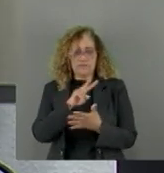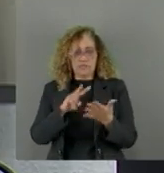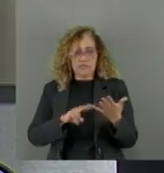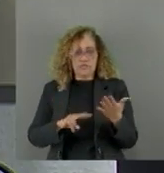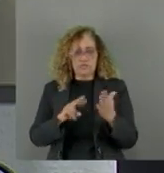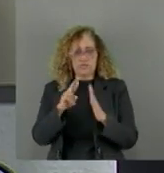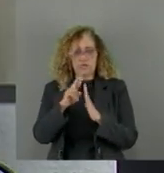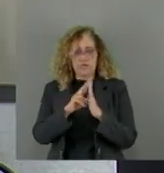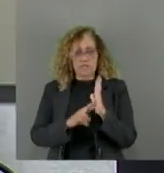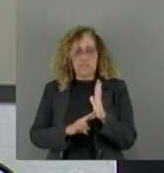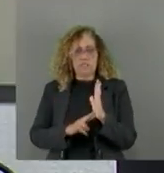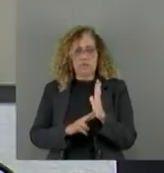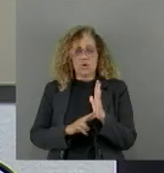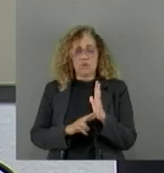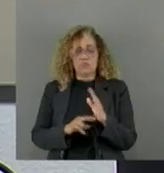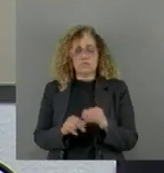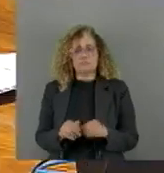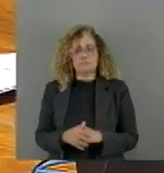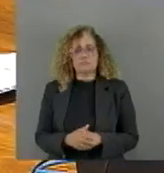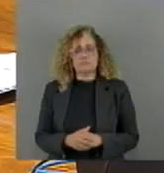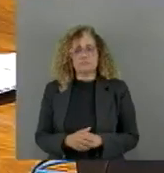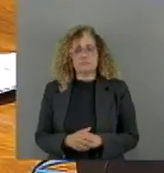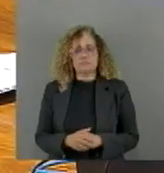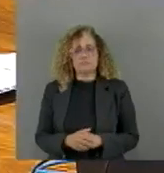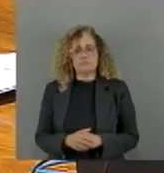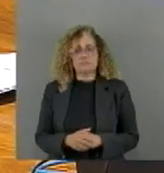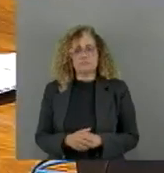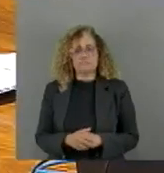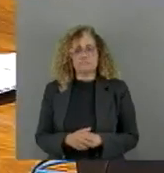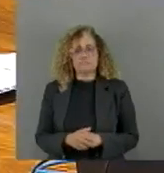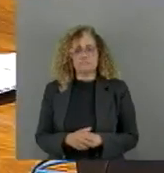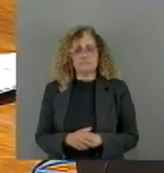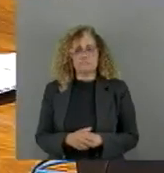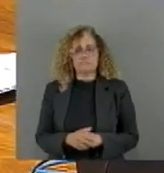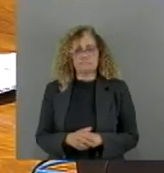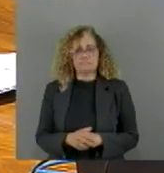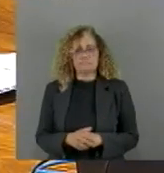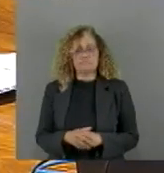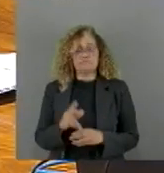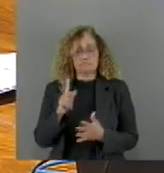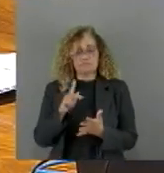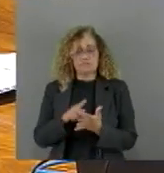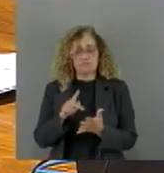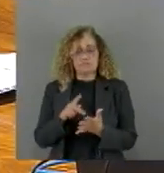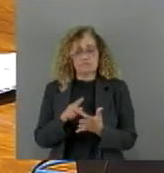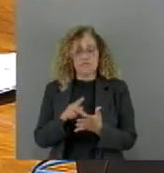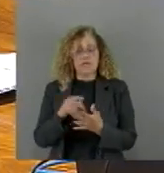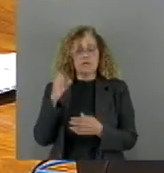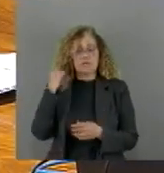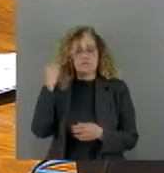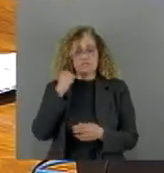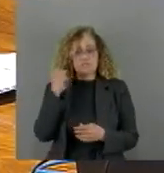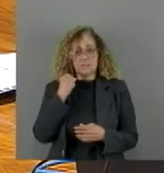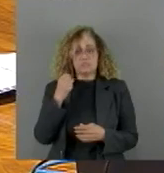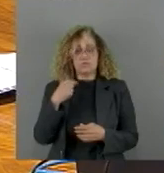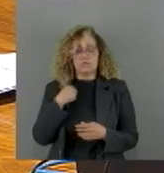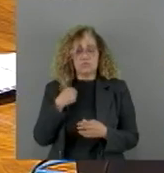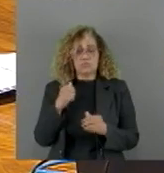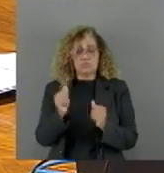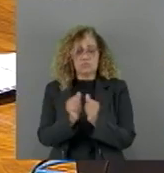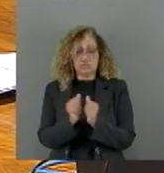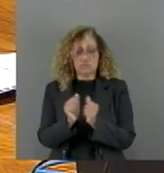preparado por ele. Obrigado. Bem, presidente Humberto Costa, de fato, eu estava presidindo a Comissão dos